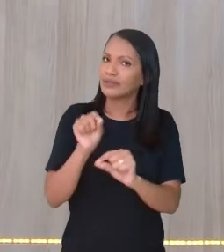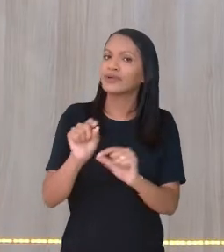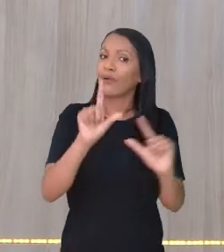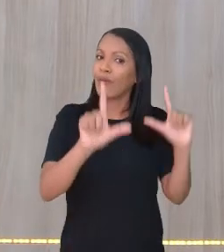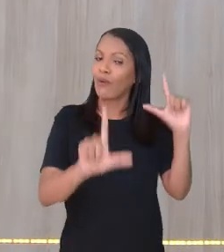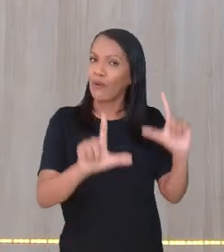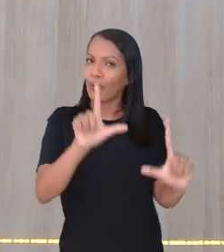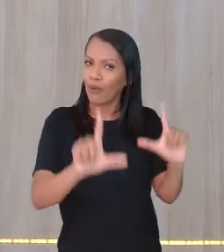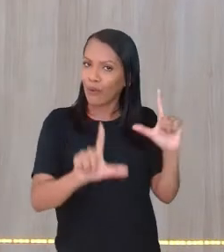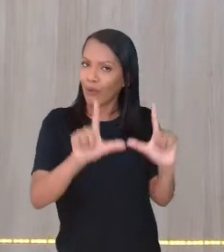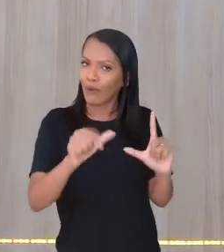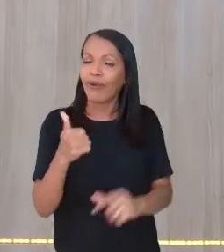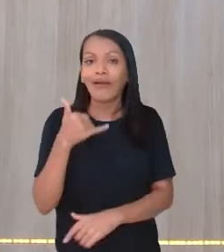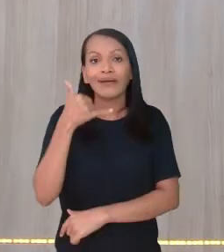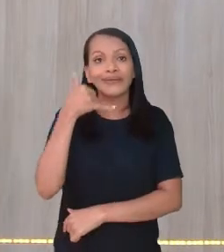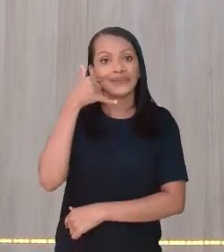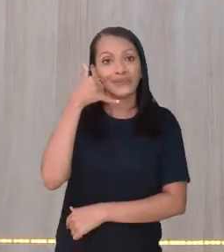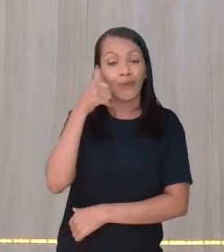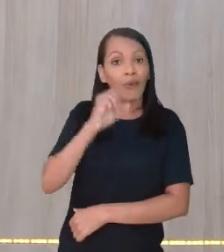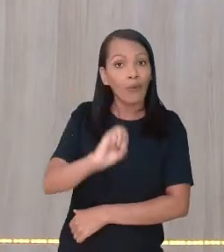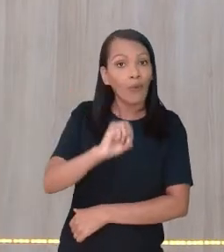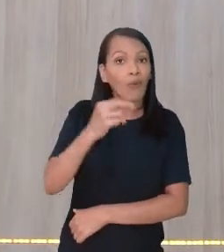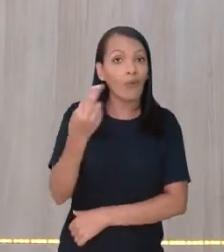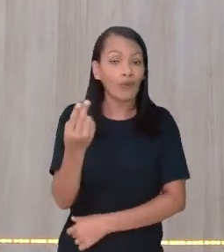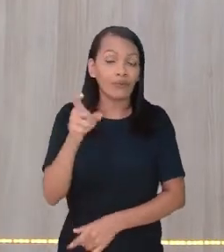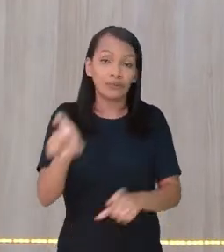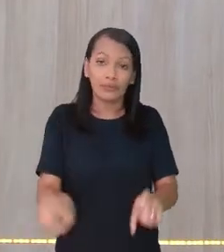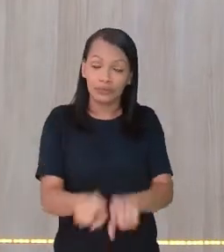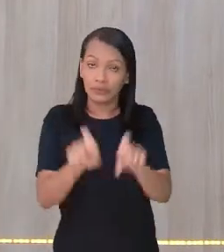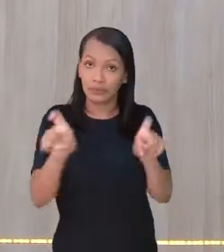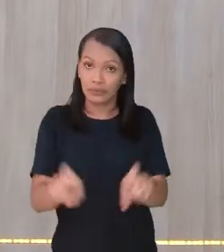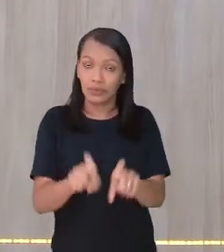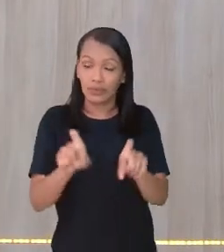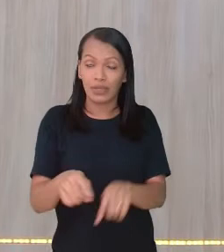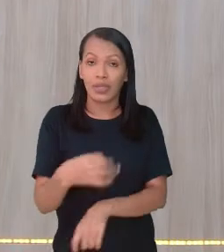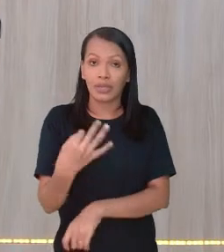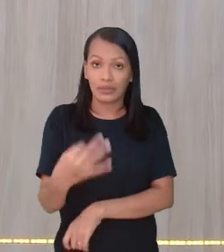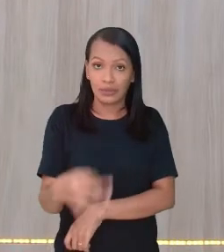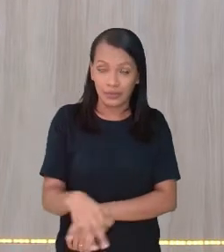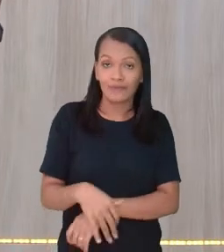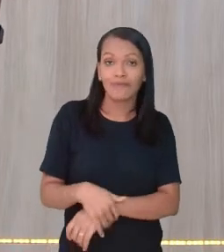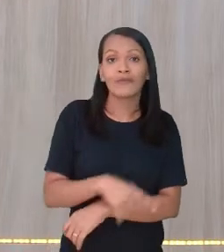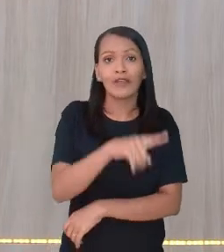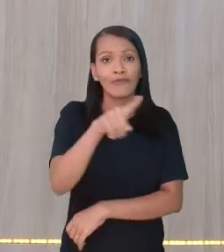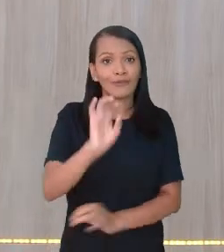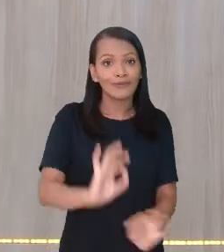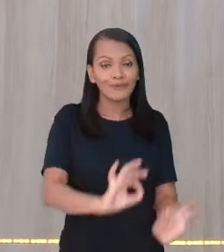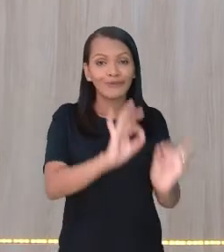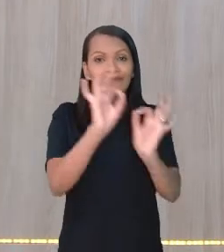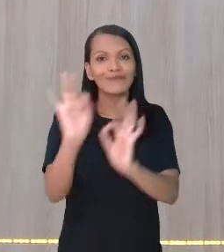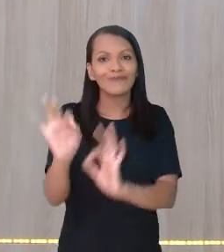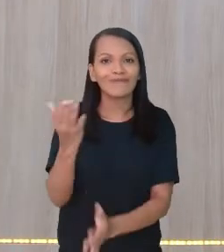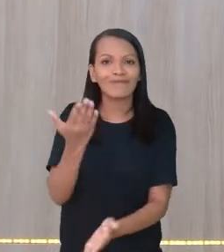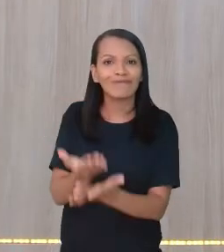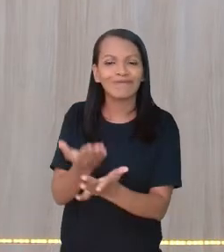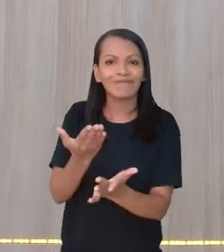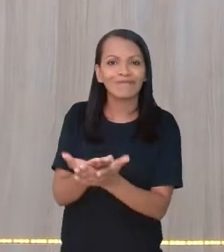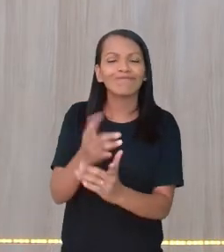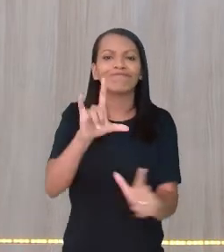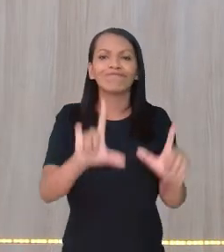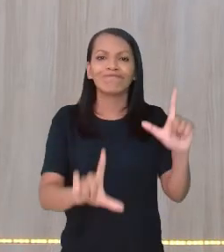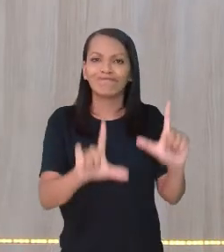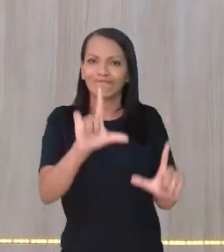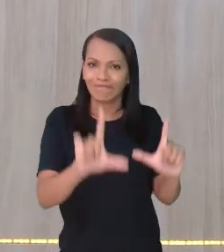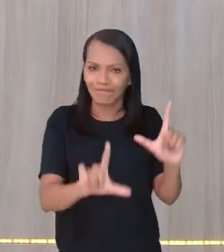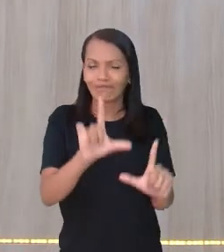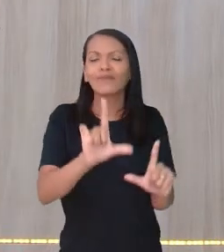TV, do celular ou do computador, certo? Se você está assistindo essa aula aí através da TV, você